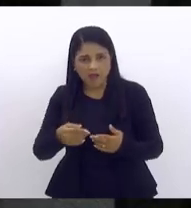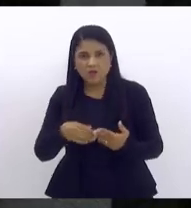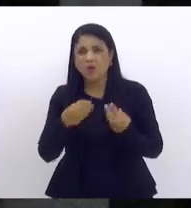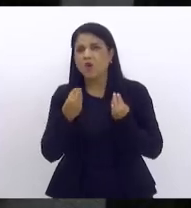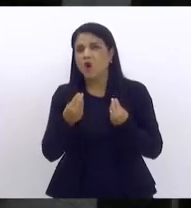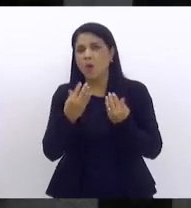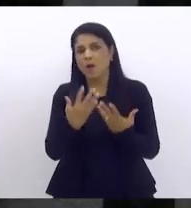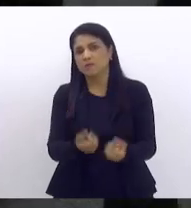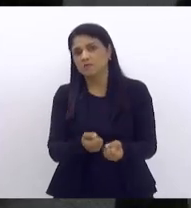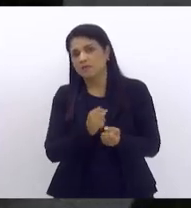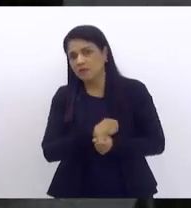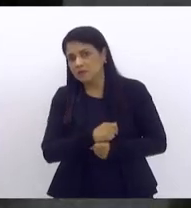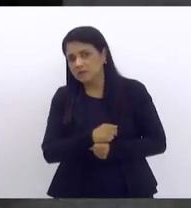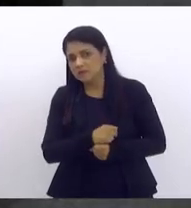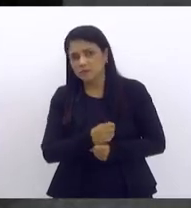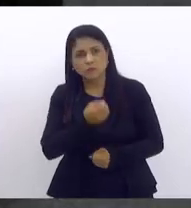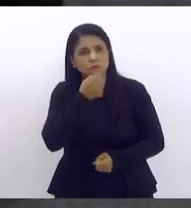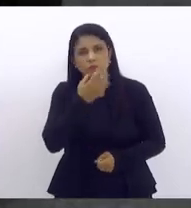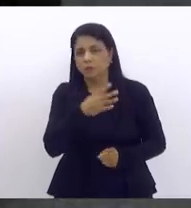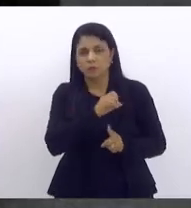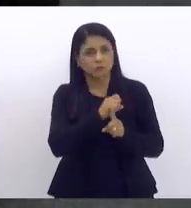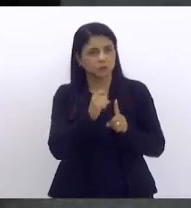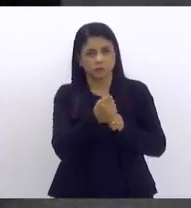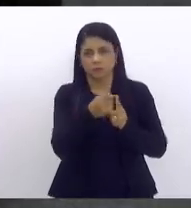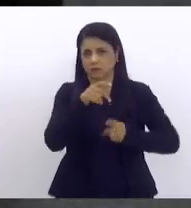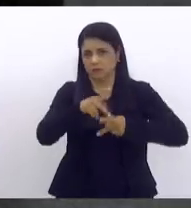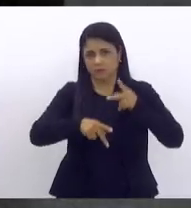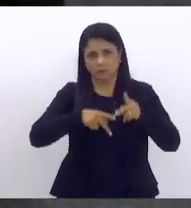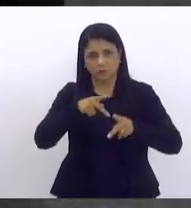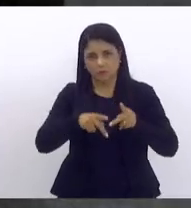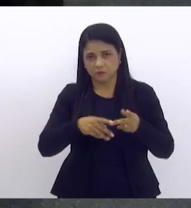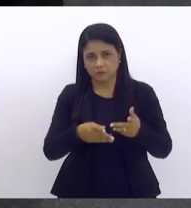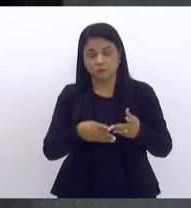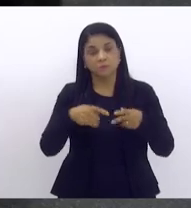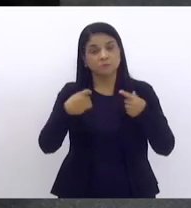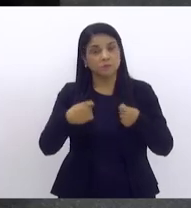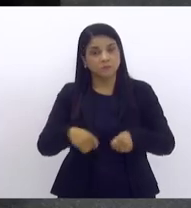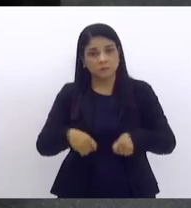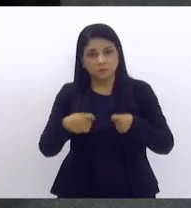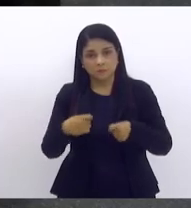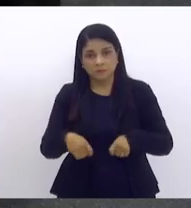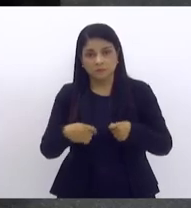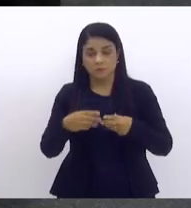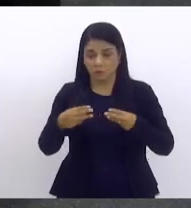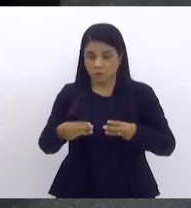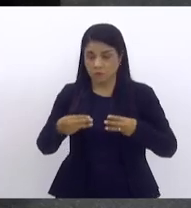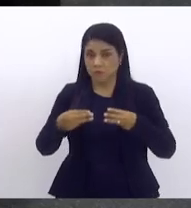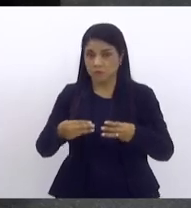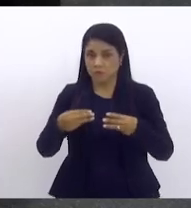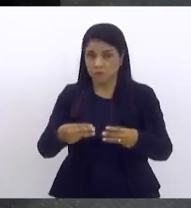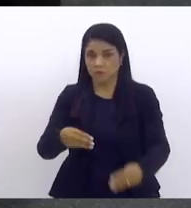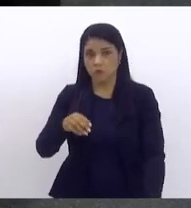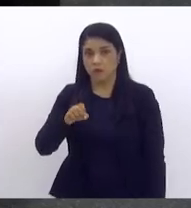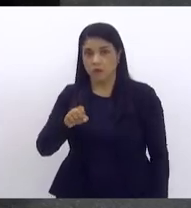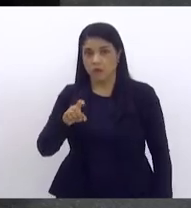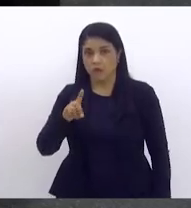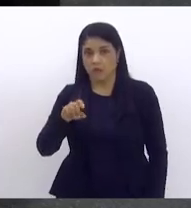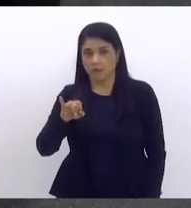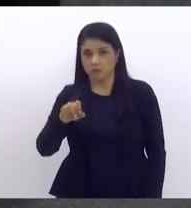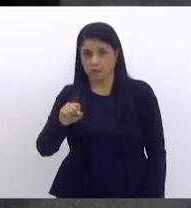Isso não é benéfico para a sociedade. É necessário que o ministro Edson